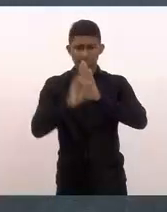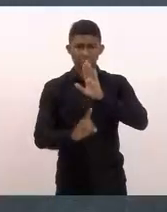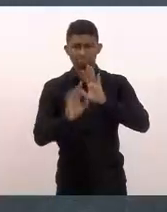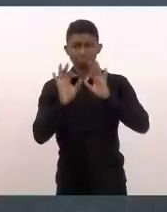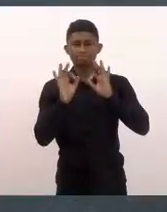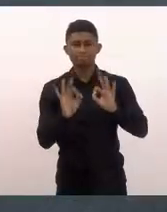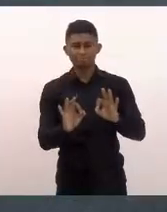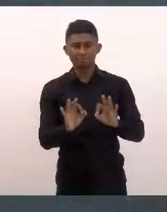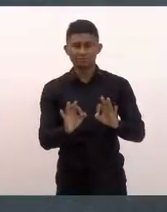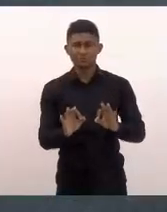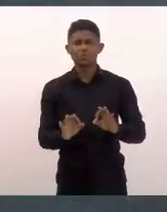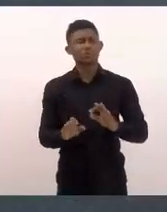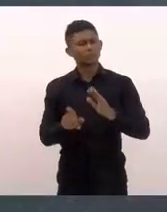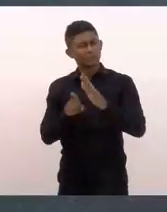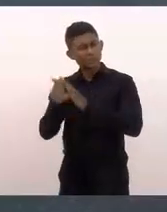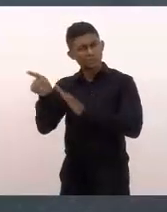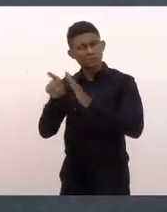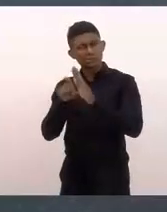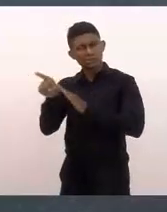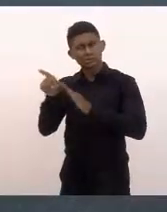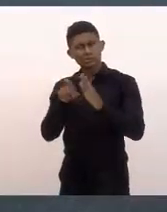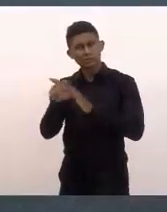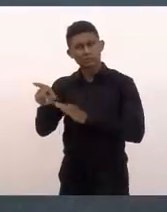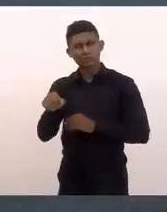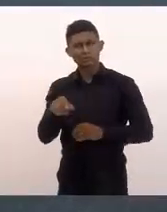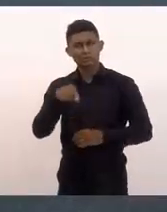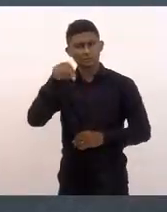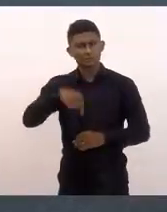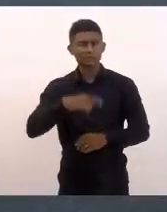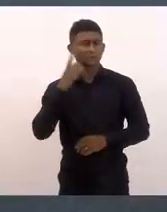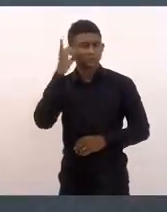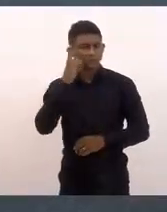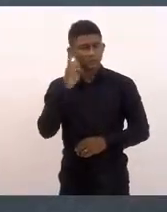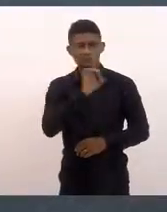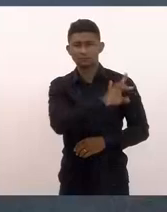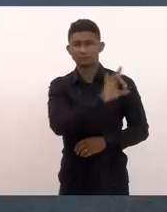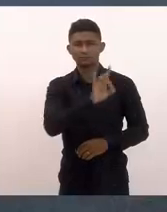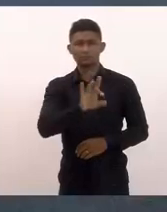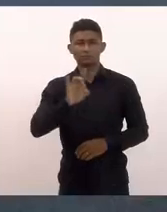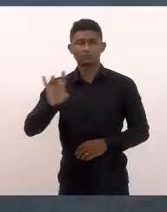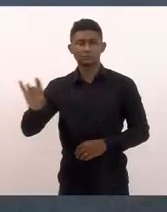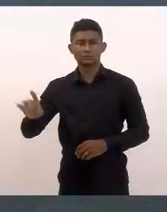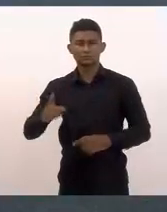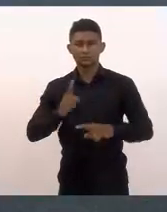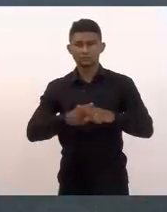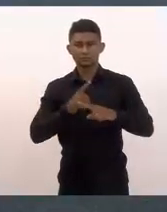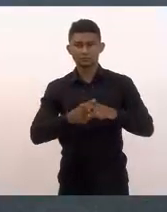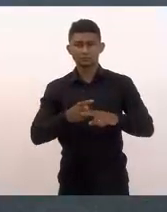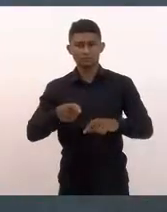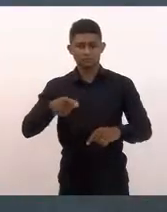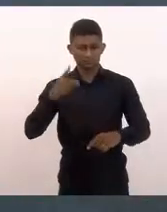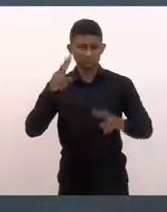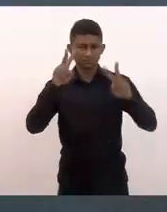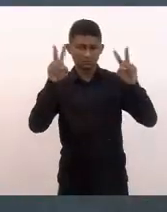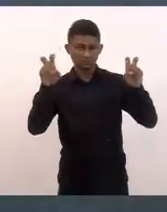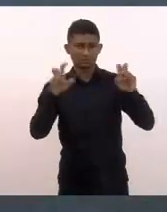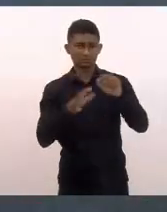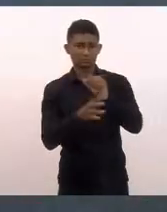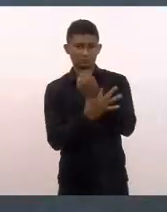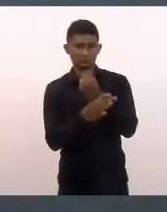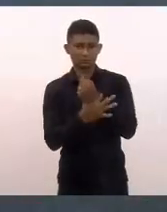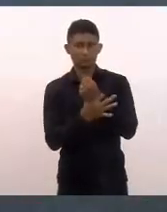e de questionar o posicionamento de cada parlamentar aqui nessa casa. Porque quando fala de segurança pública, eu estou